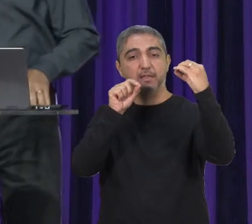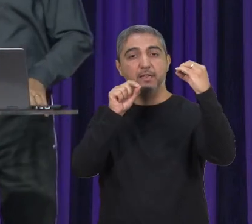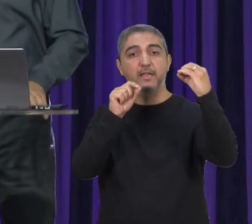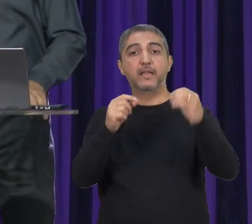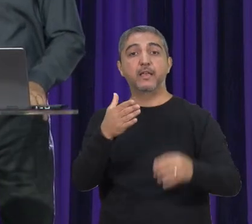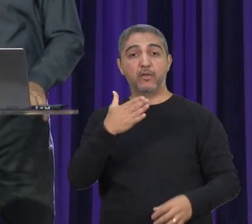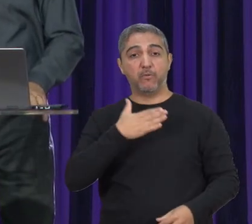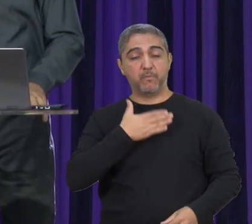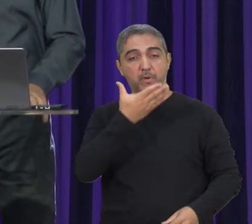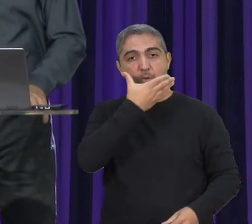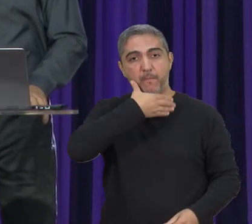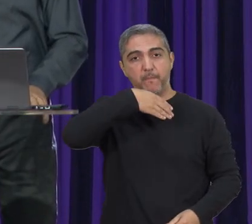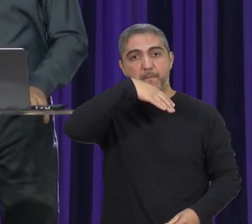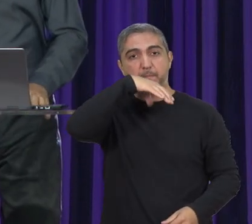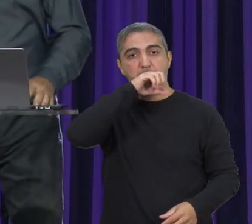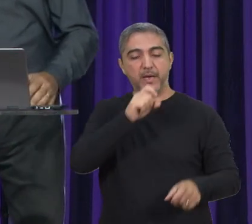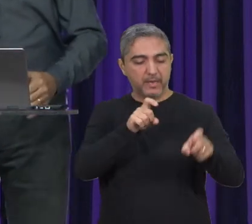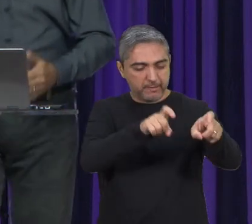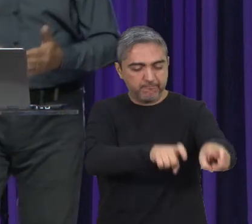o lavrador.